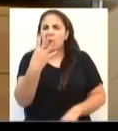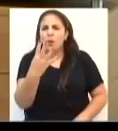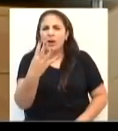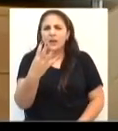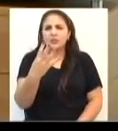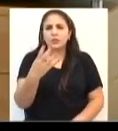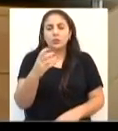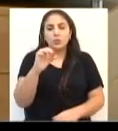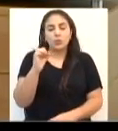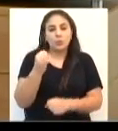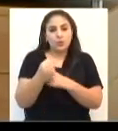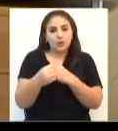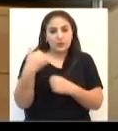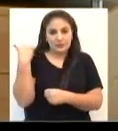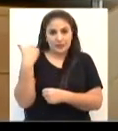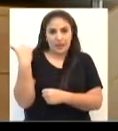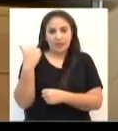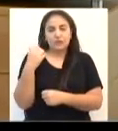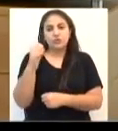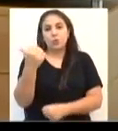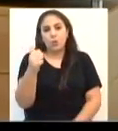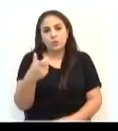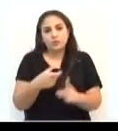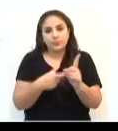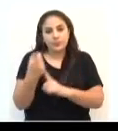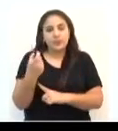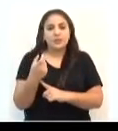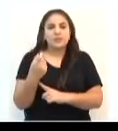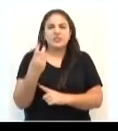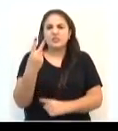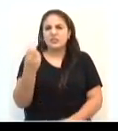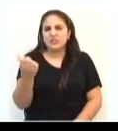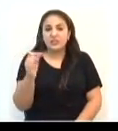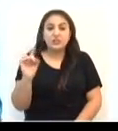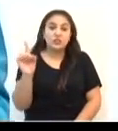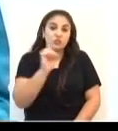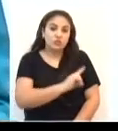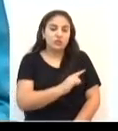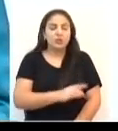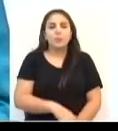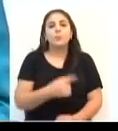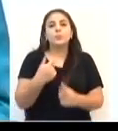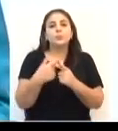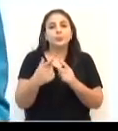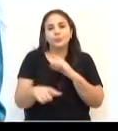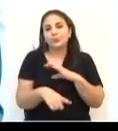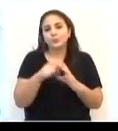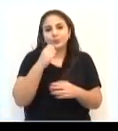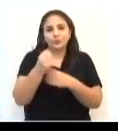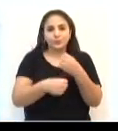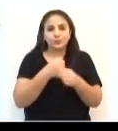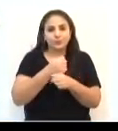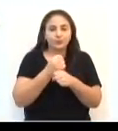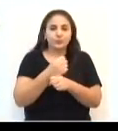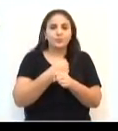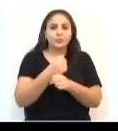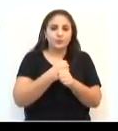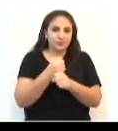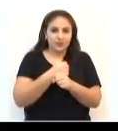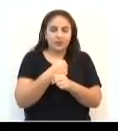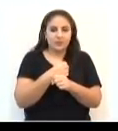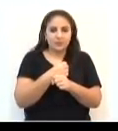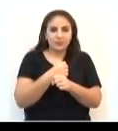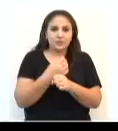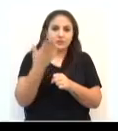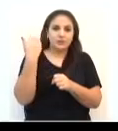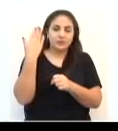11 meses e 26 dias. E por que, então, estas pessoas foram escolhidas, como nos anos anteriores, e fazem parte deste grupo de